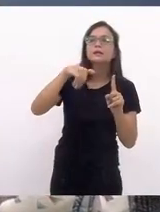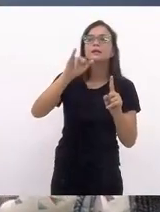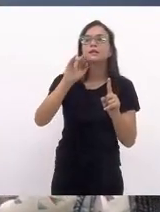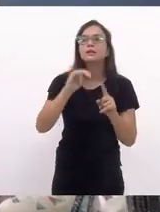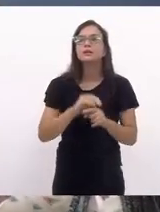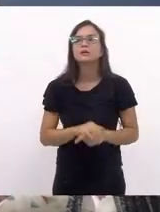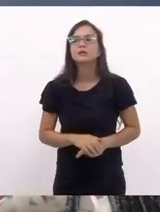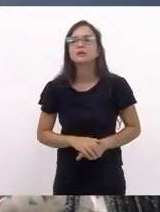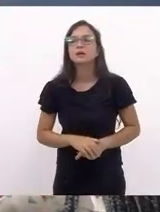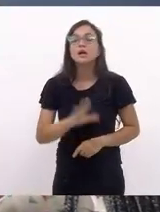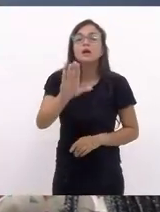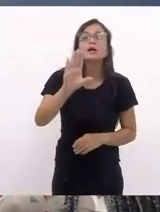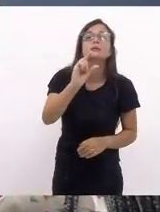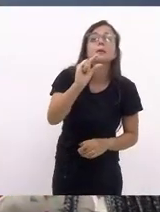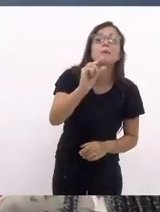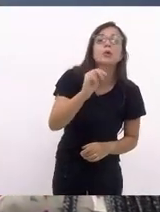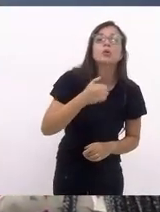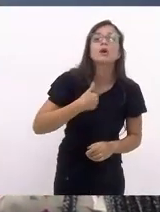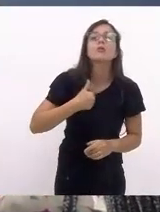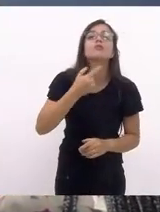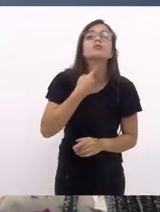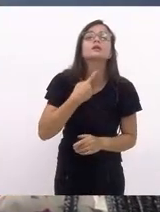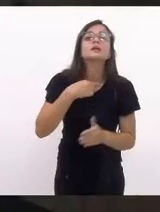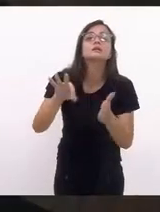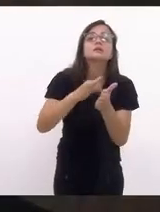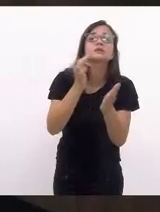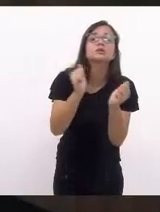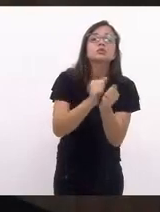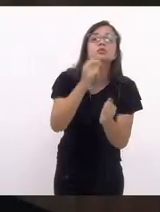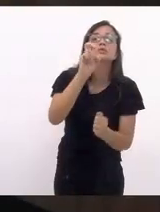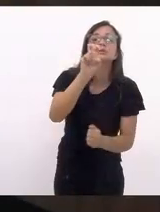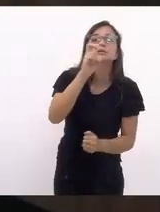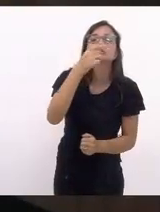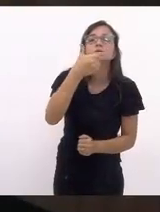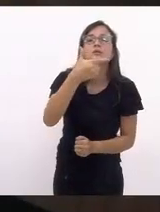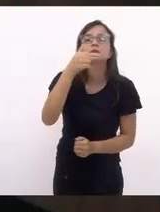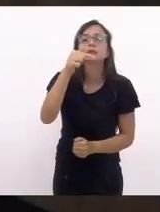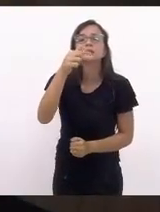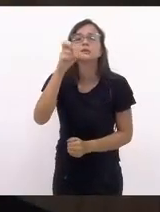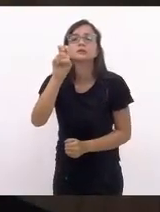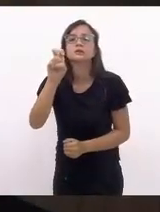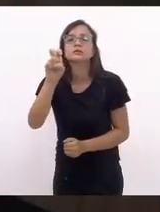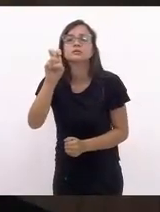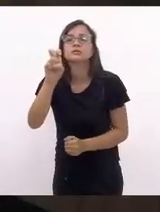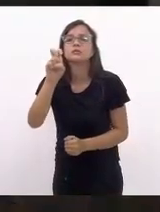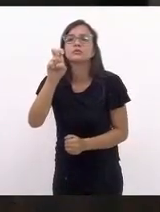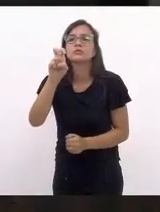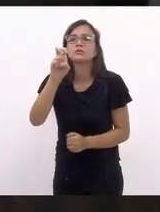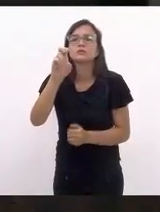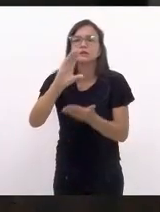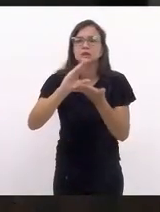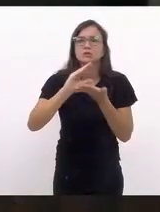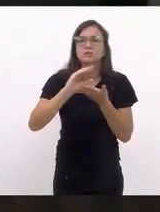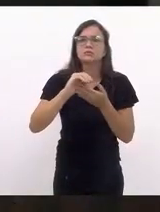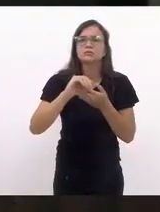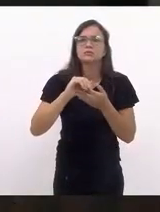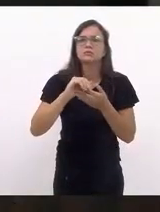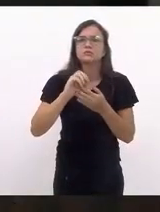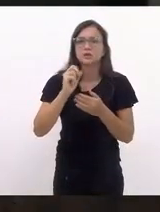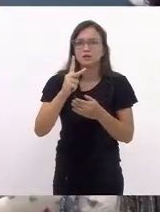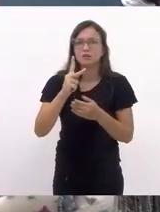encontrar dentro não vem pedir coautoria no projeto 5275 recurso da leve para o f ok